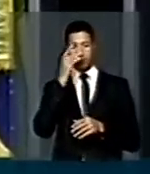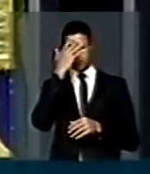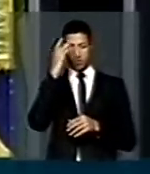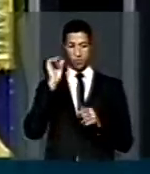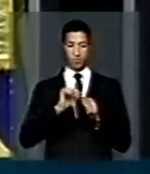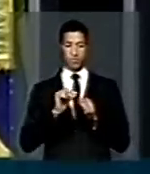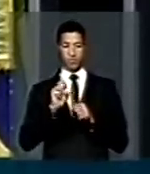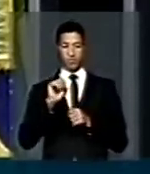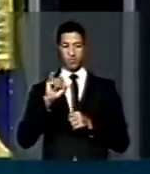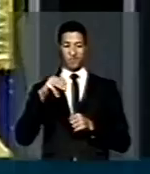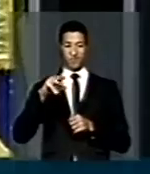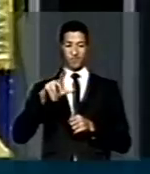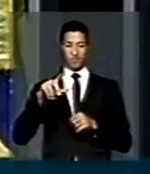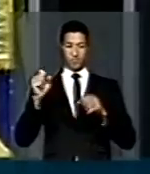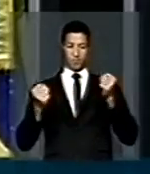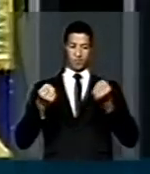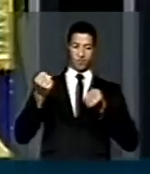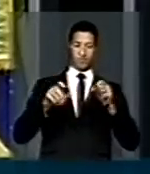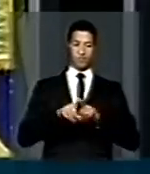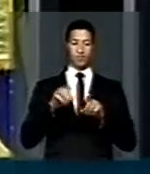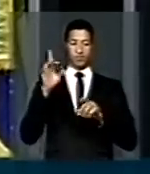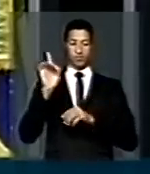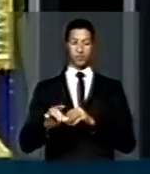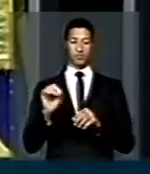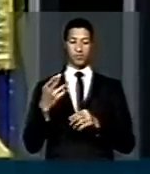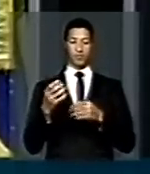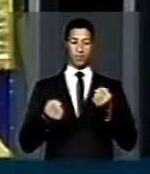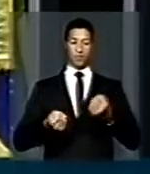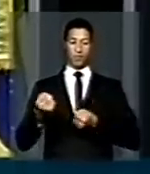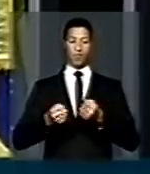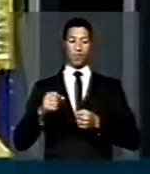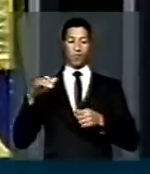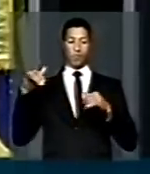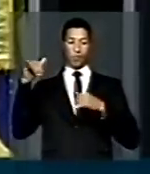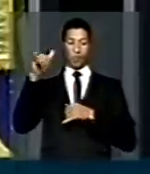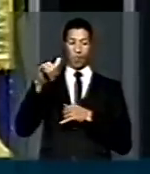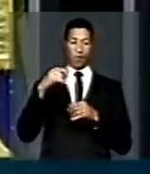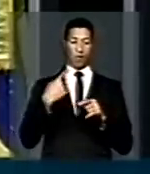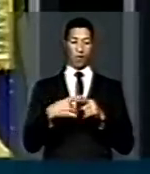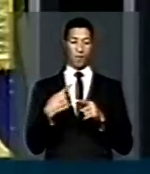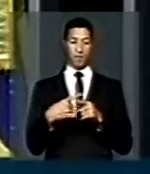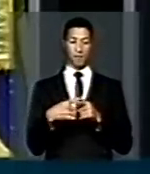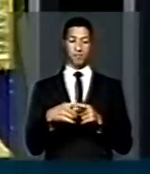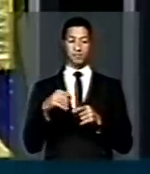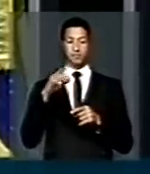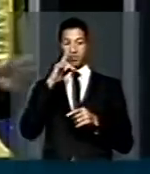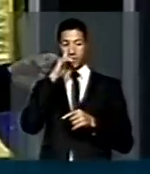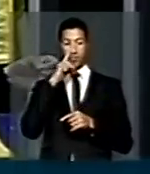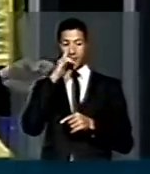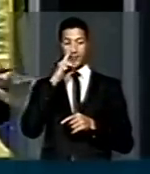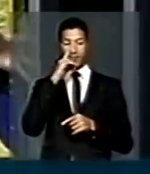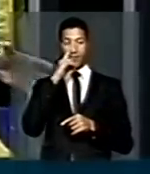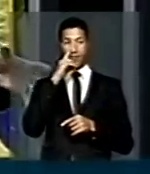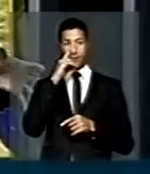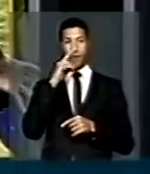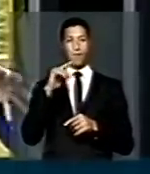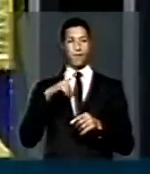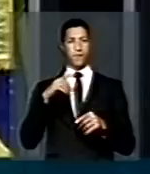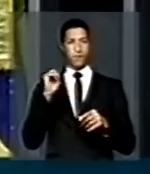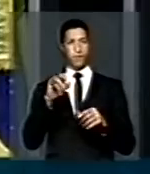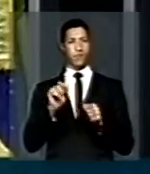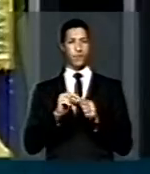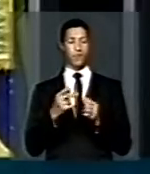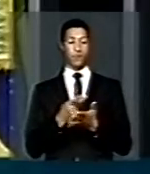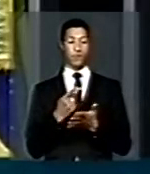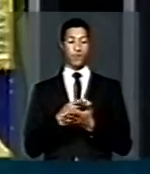faz simulação de direção ou de pilotagem de avião porque o risco se por ventura se cometer um